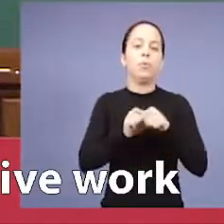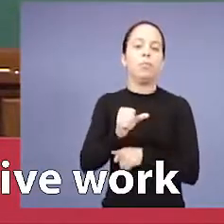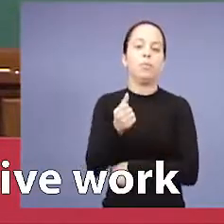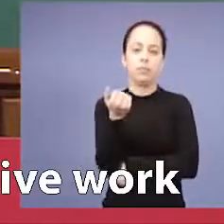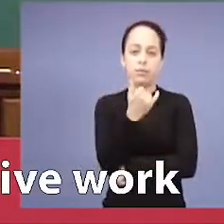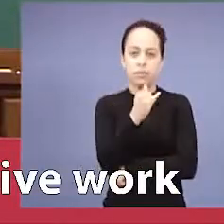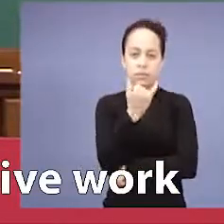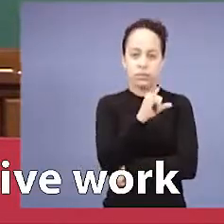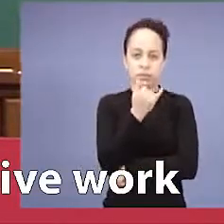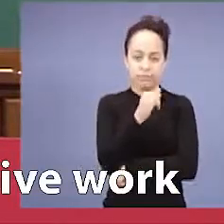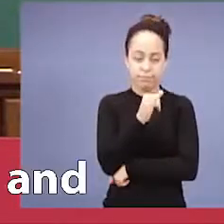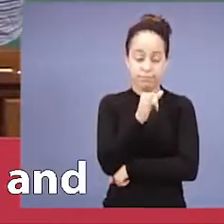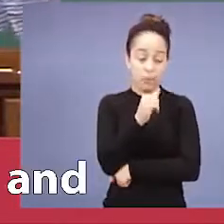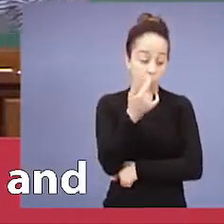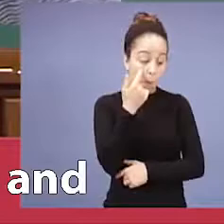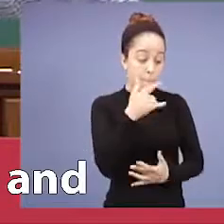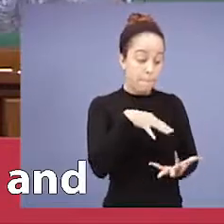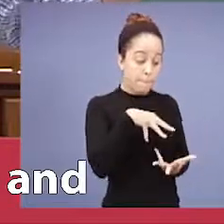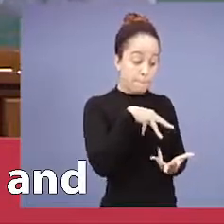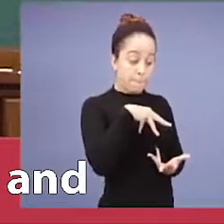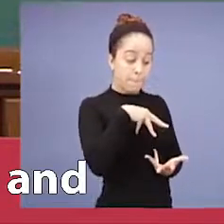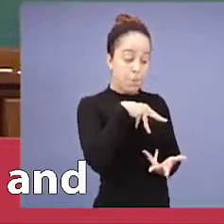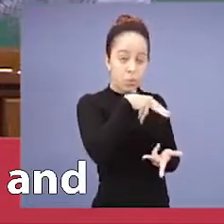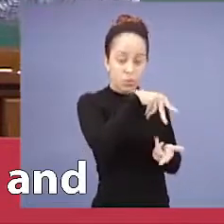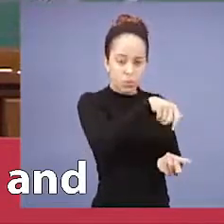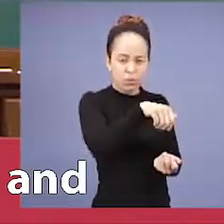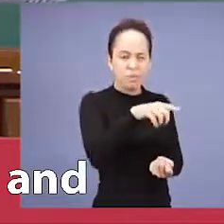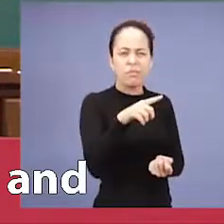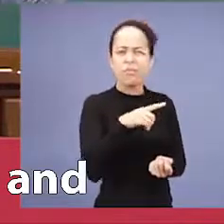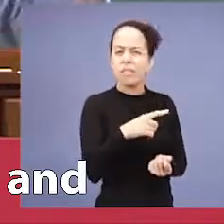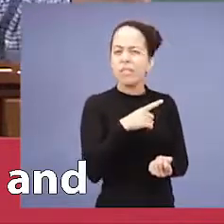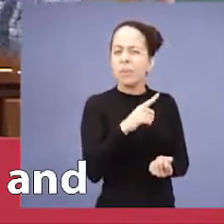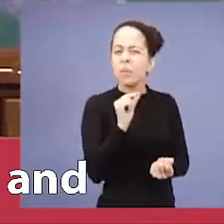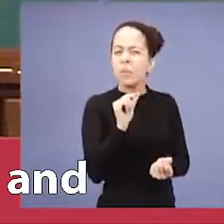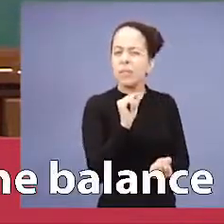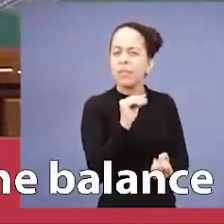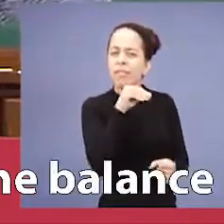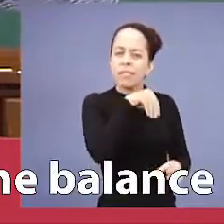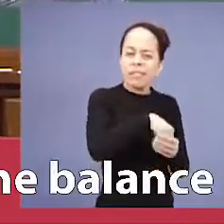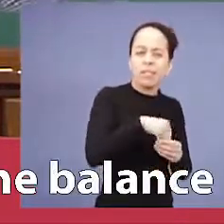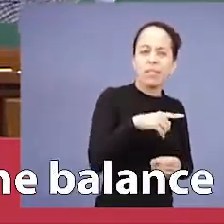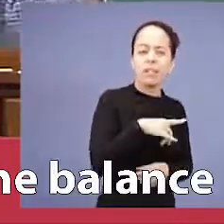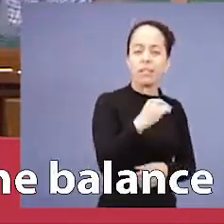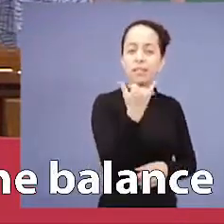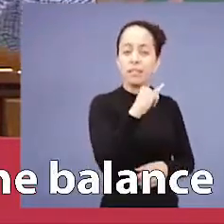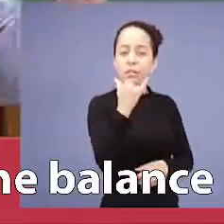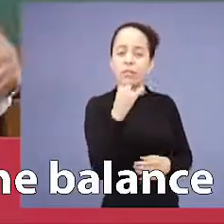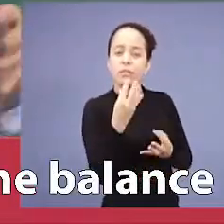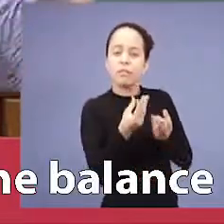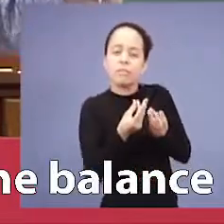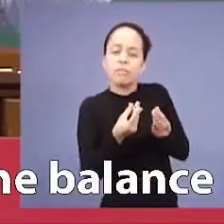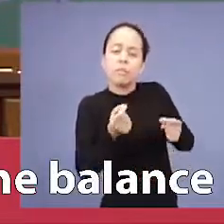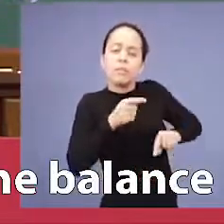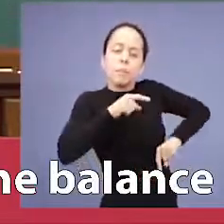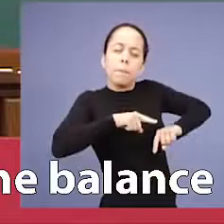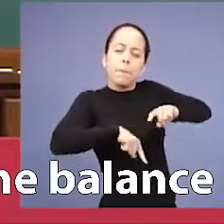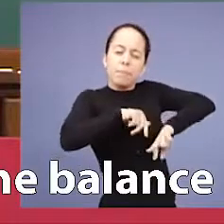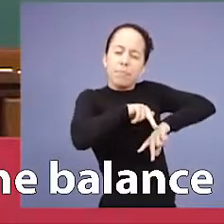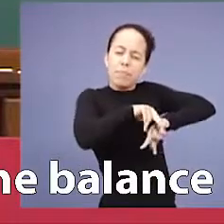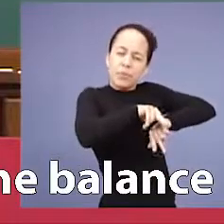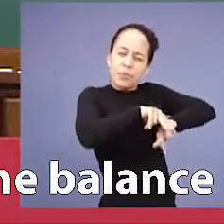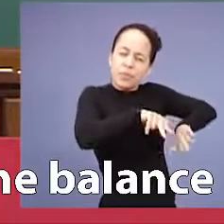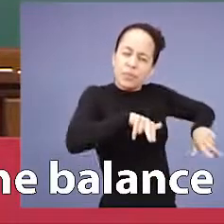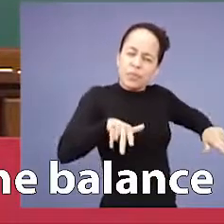mãos mundo da obra criadora ele vive debaixo de um conjunto energético elementos e substâncias que dão